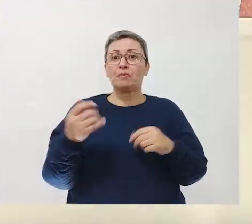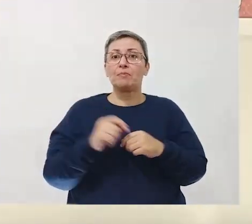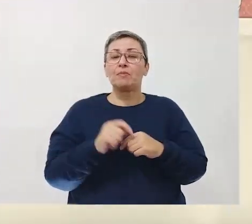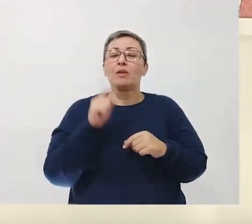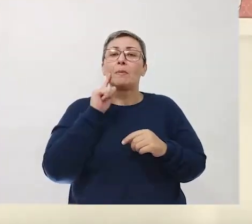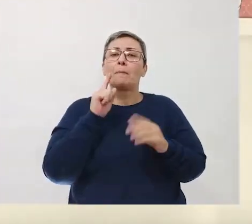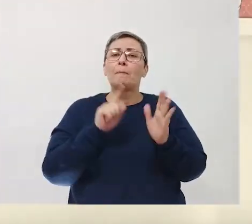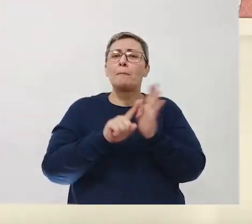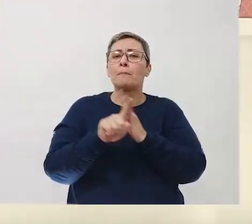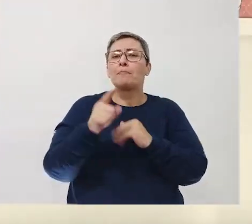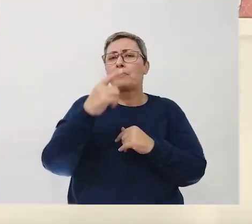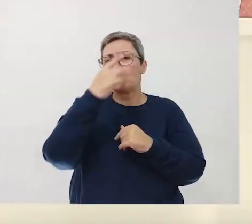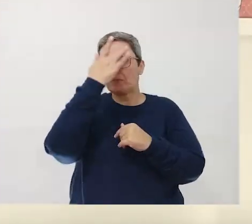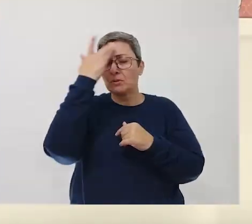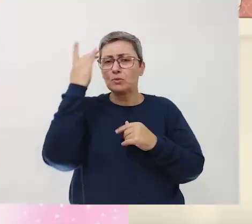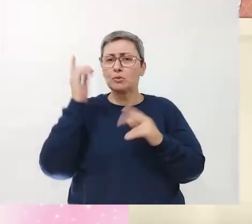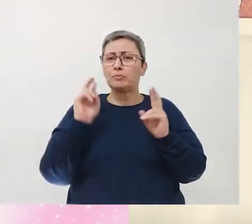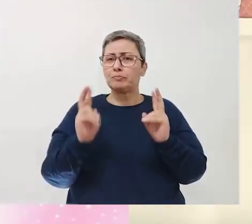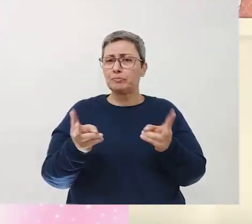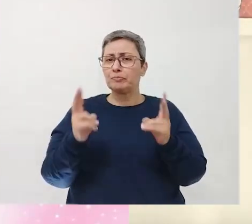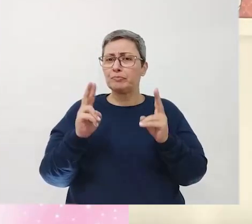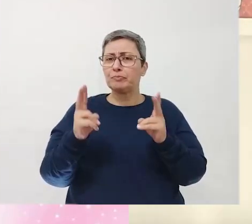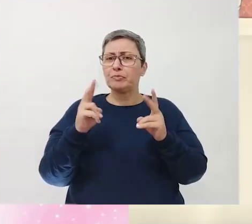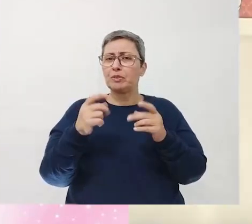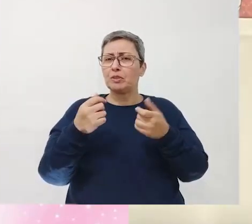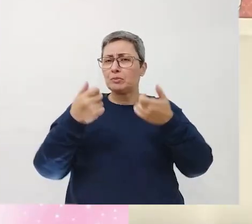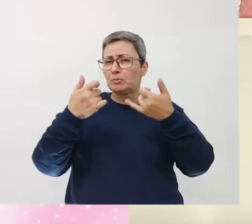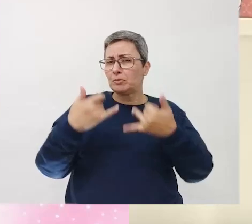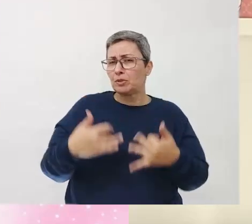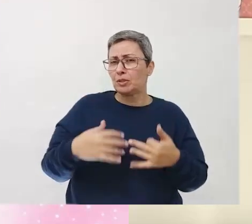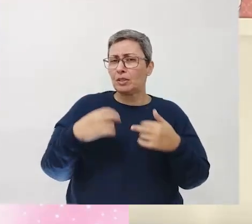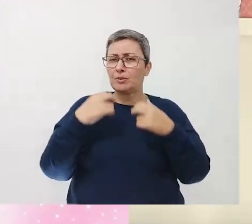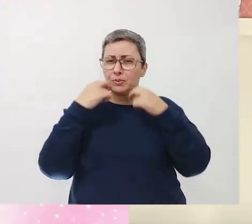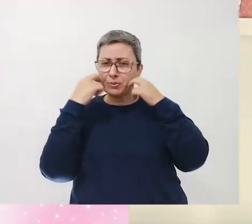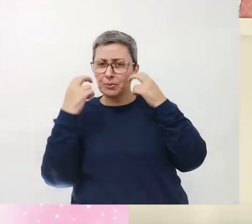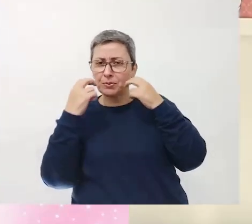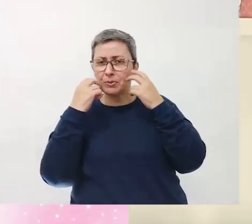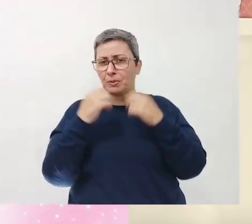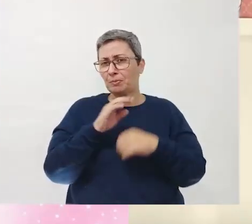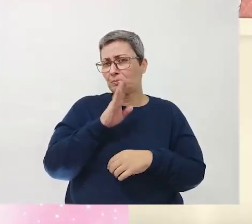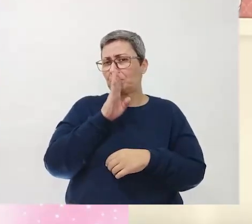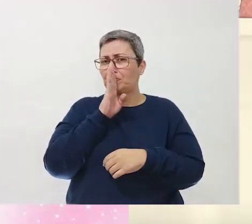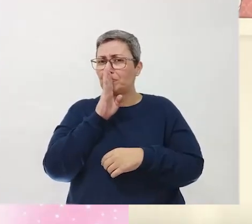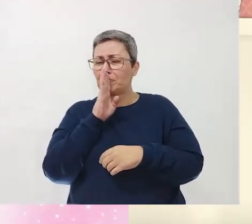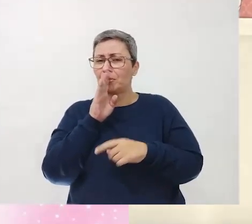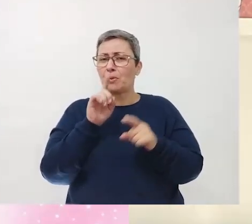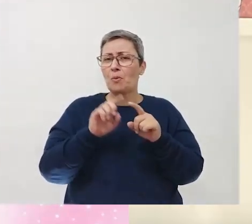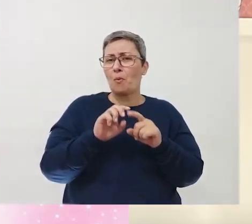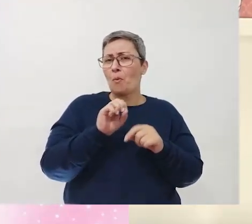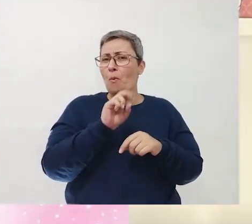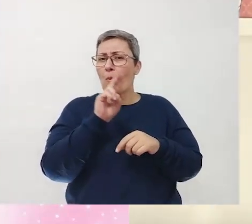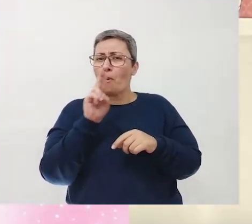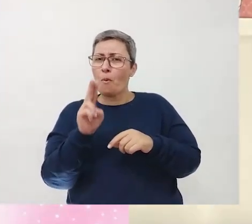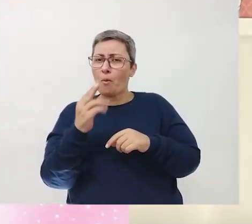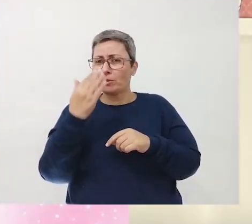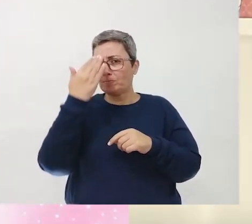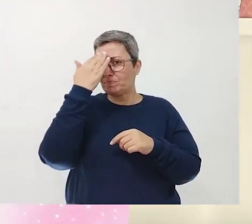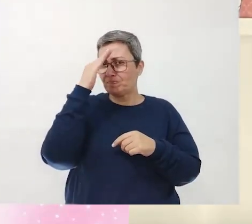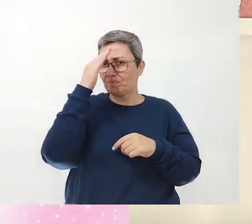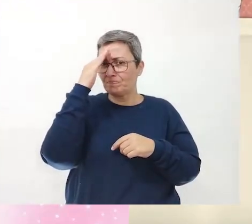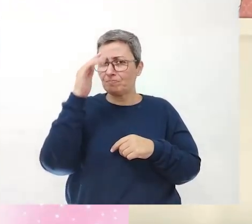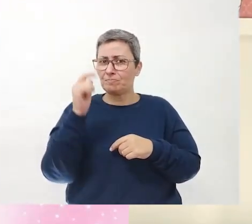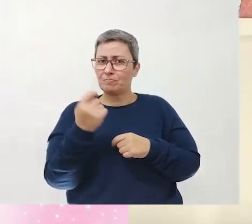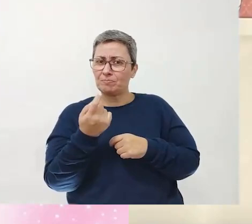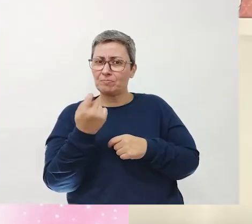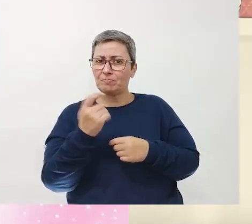vocês acompanharem. Bom, as pessoas frequentemente comentam que você é tímida, tímido, quieta, né?